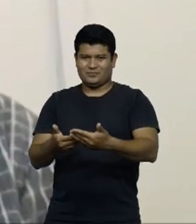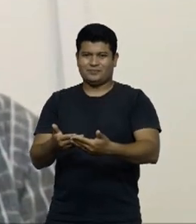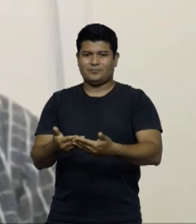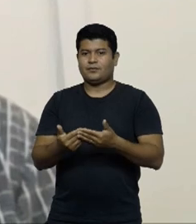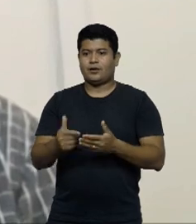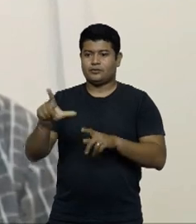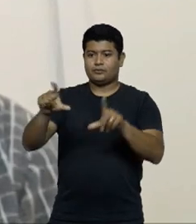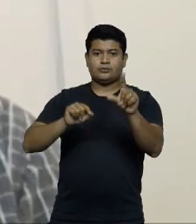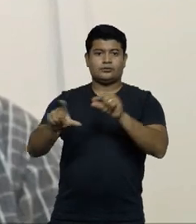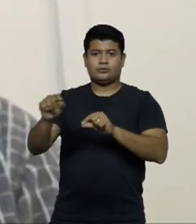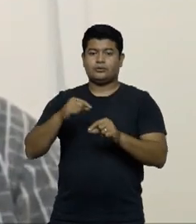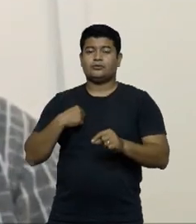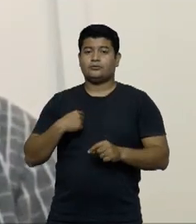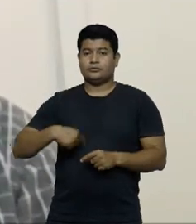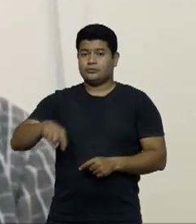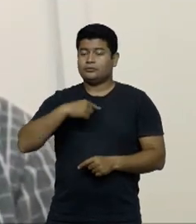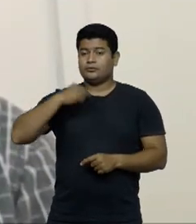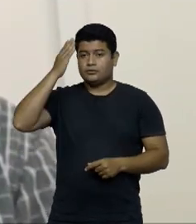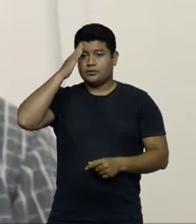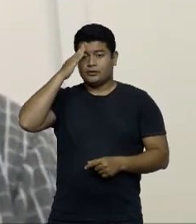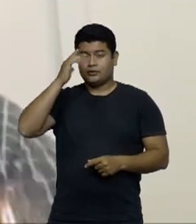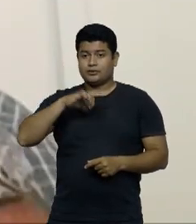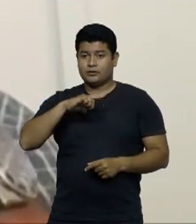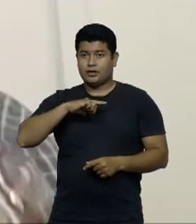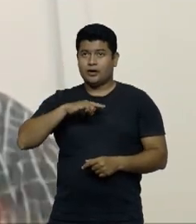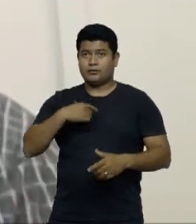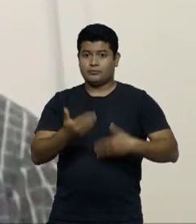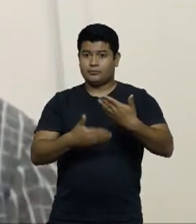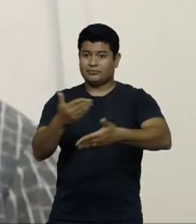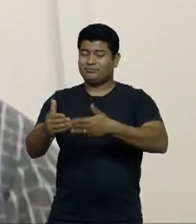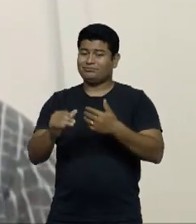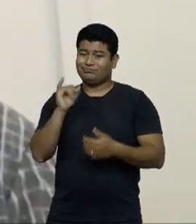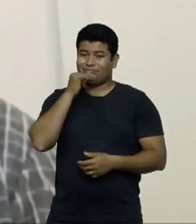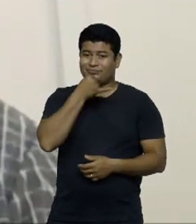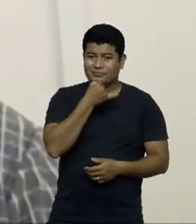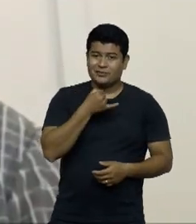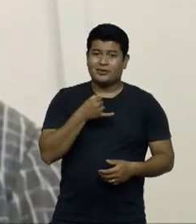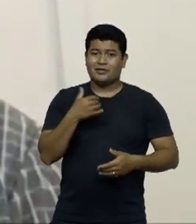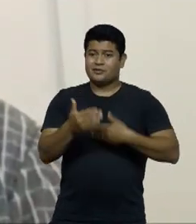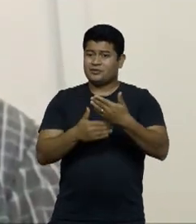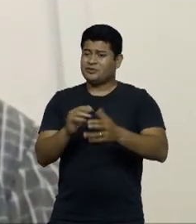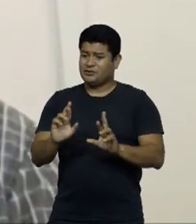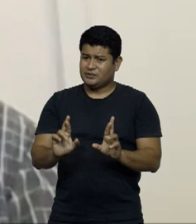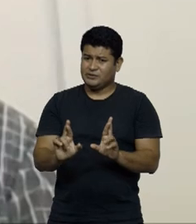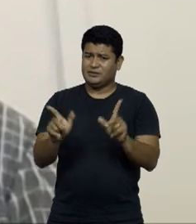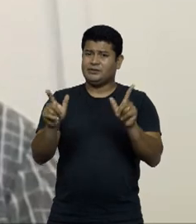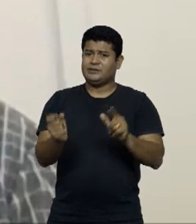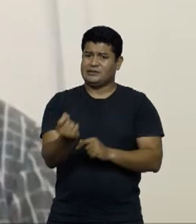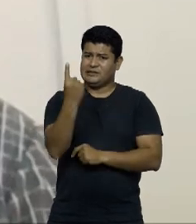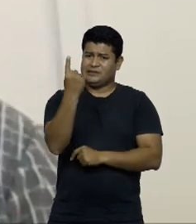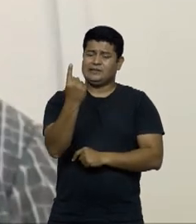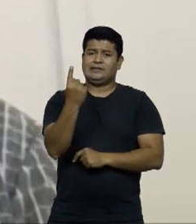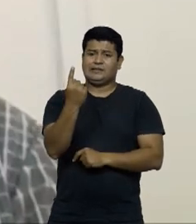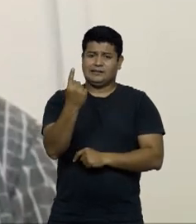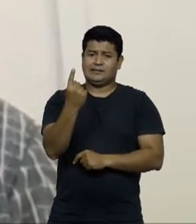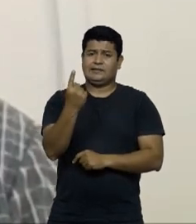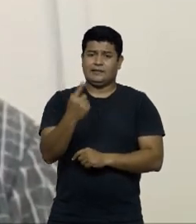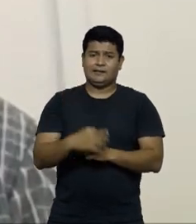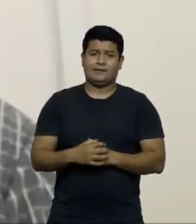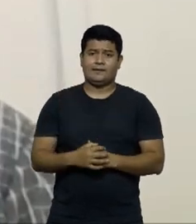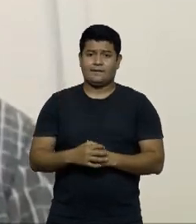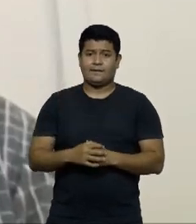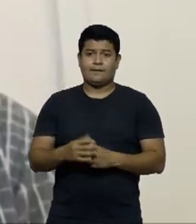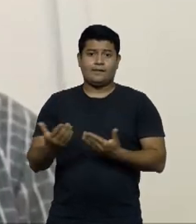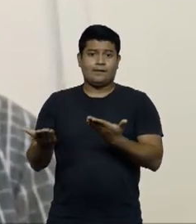que a gente sabe realmente o que a gente teve um processo implemente vão processo ate que a gente teve é